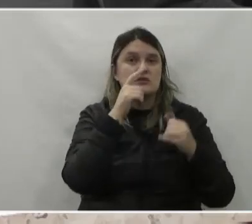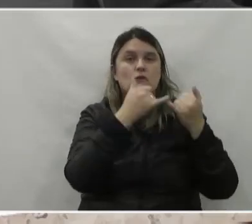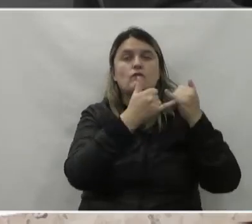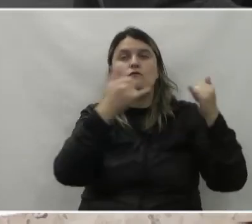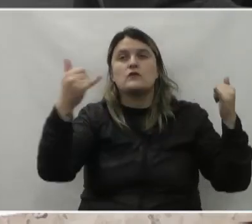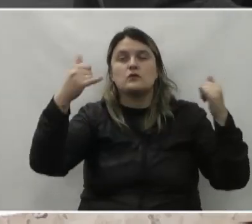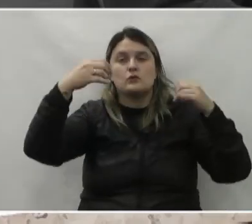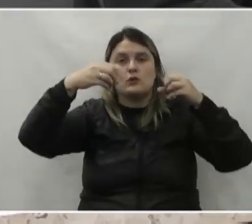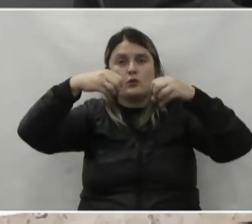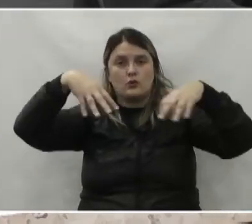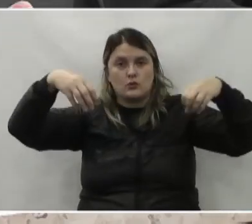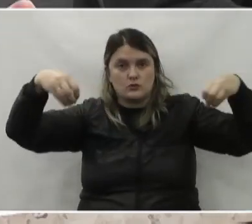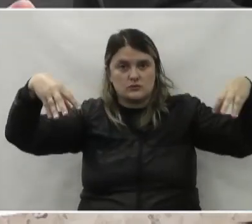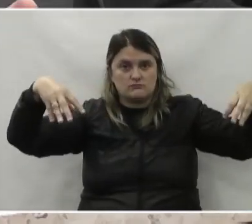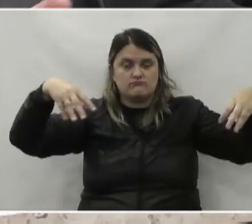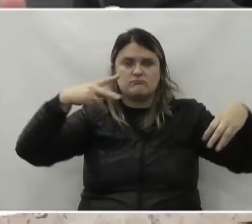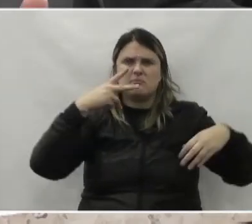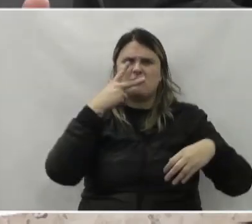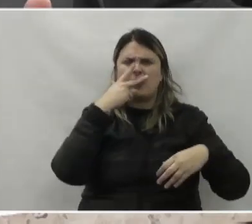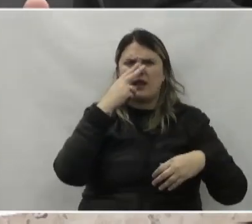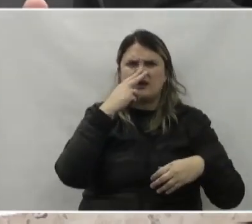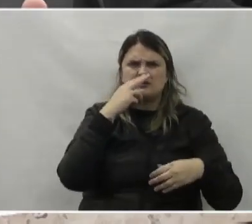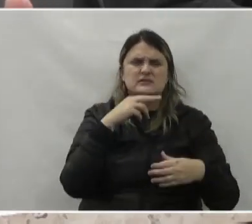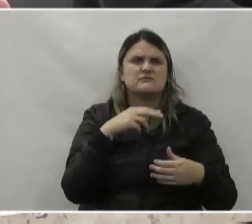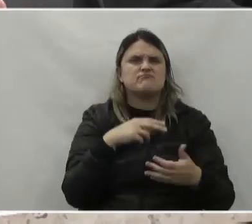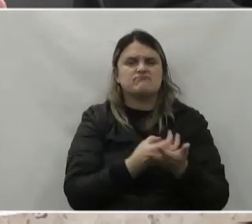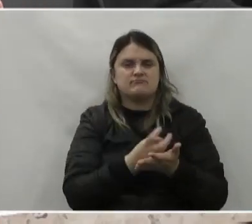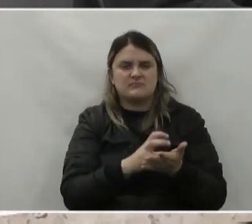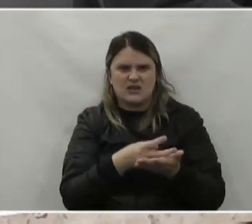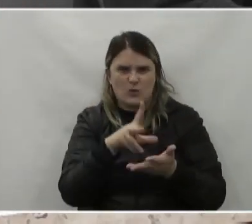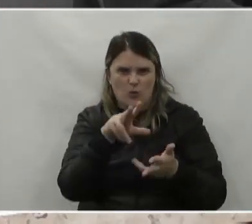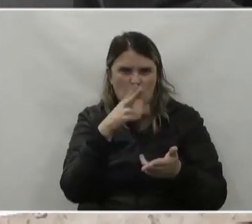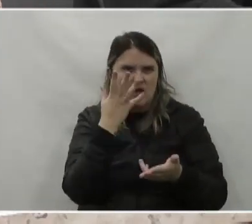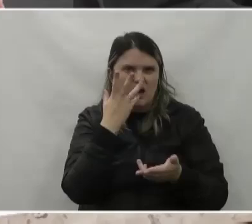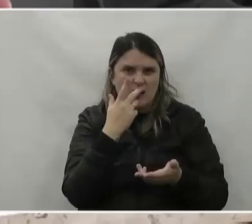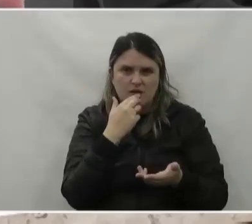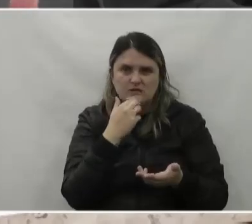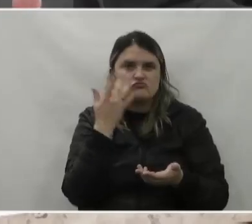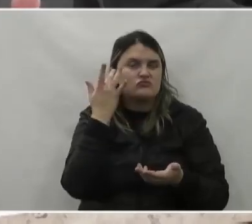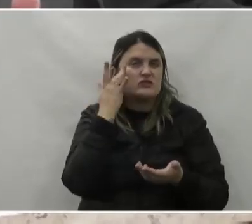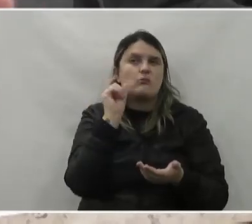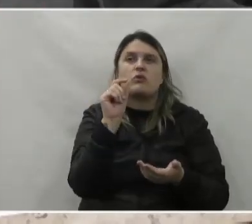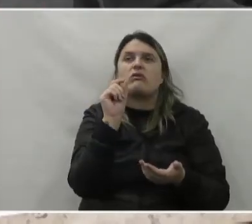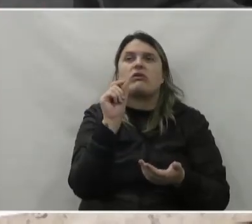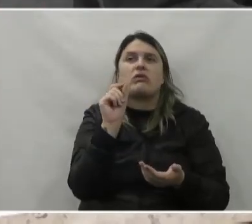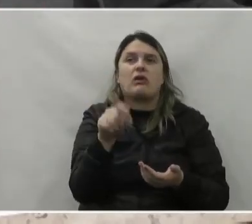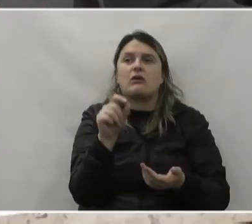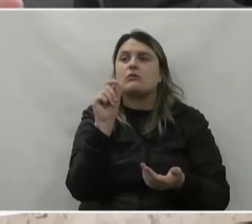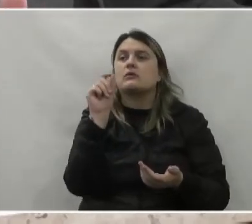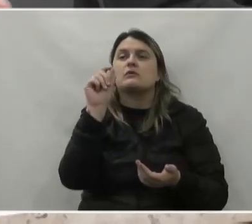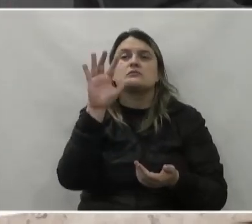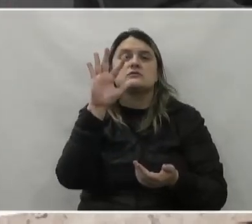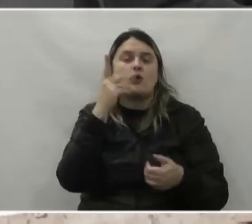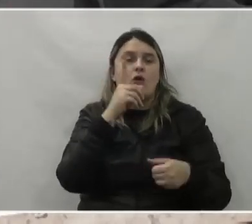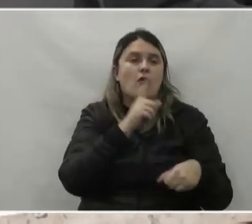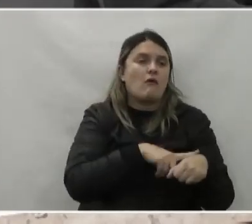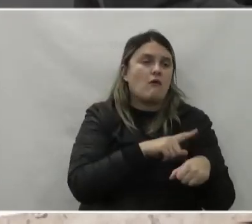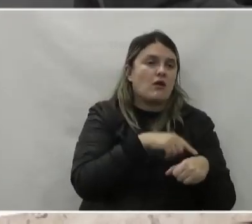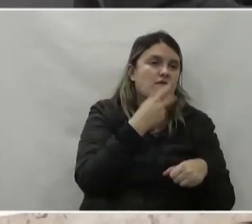né? Então, parece que é birra, não sabe o que é, o que aconteceu. Uma hora a gente